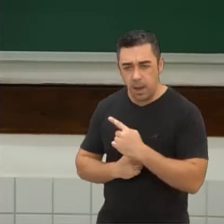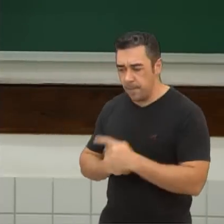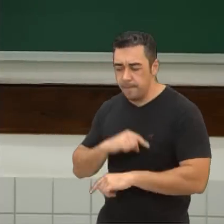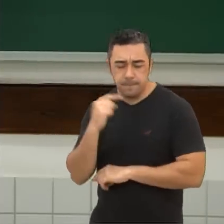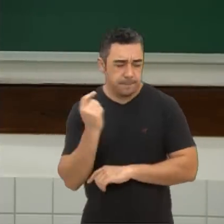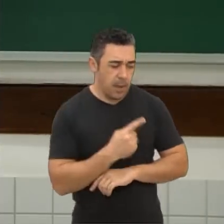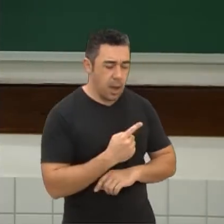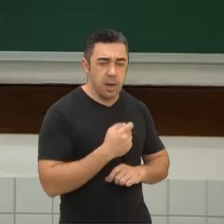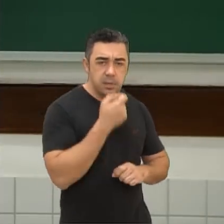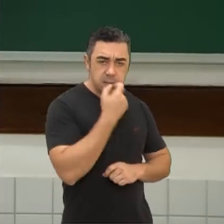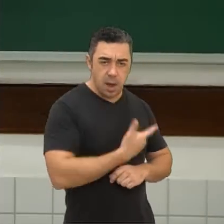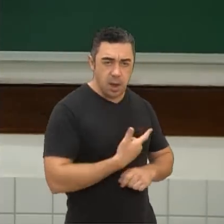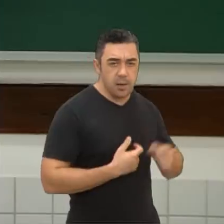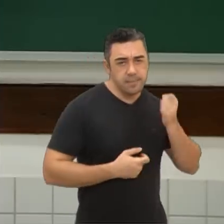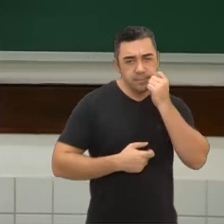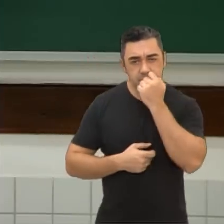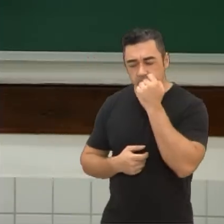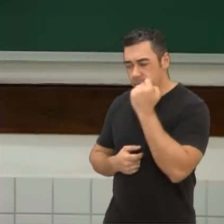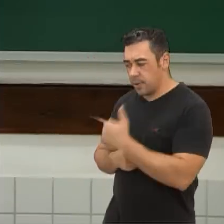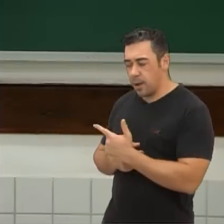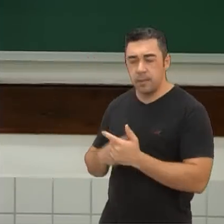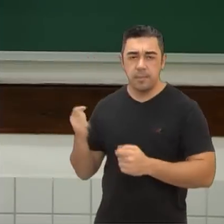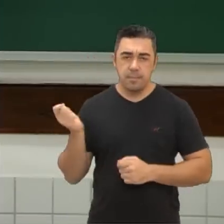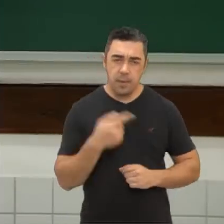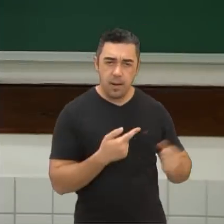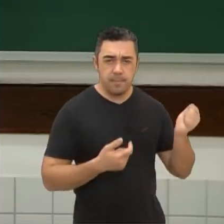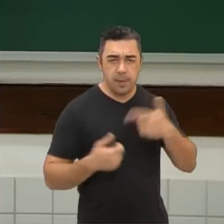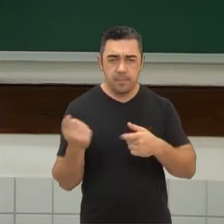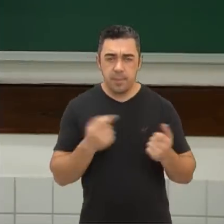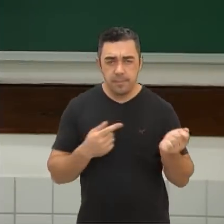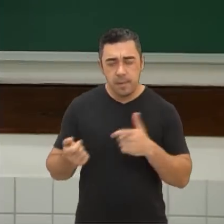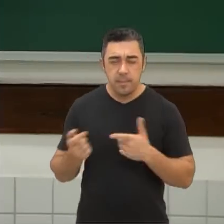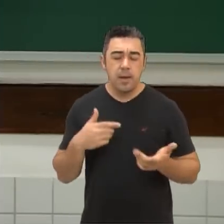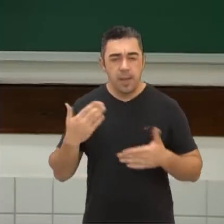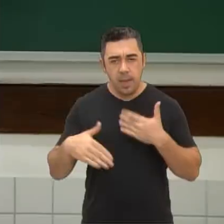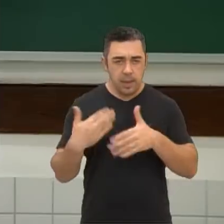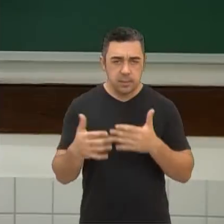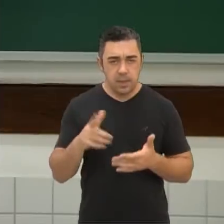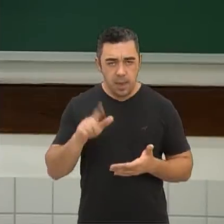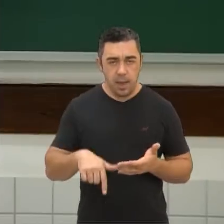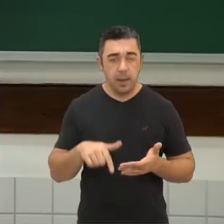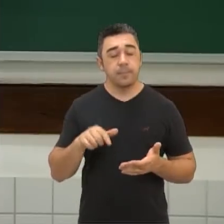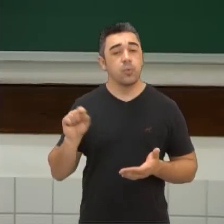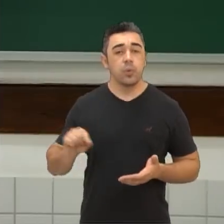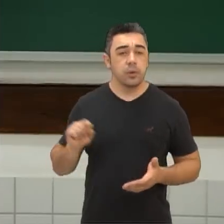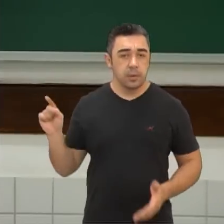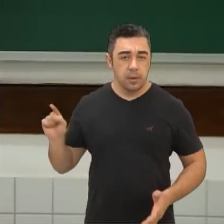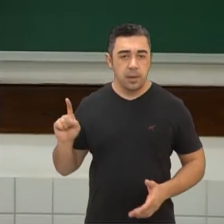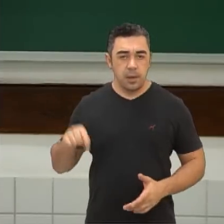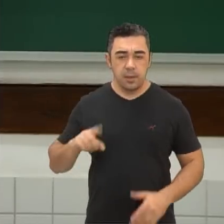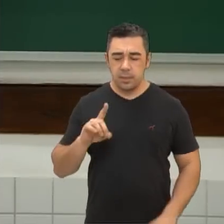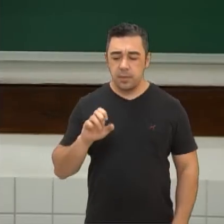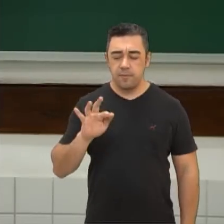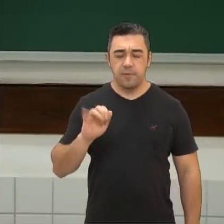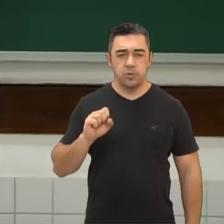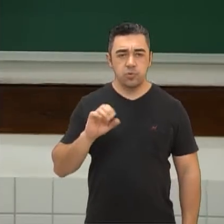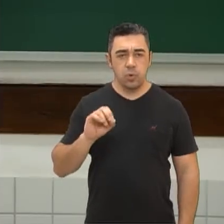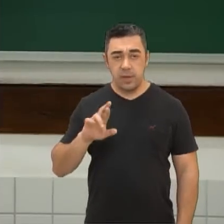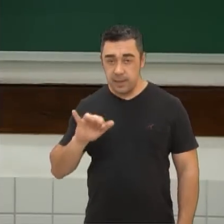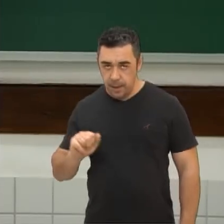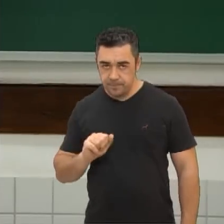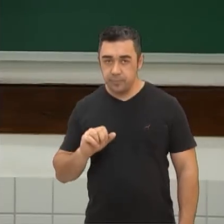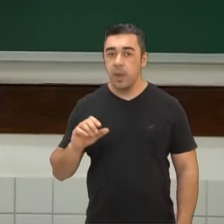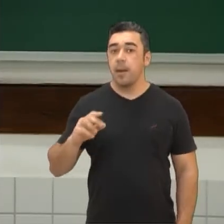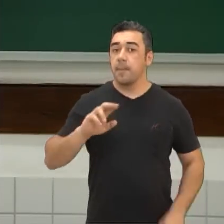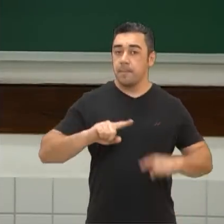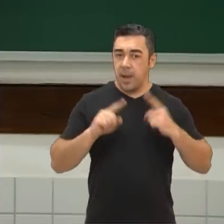sempre está fazendo alguma coisa para provocar o outro artista. Então a resposta, né, tem que ser uma defensoria, ele se defende e no